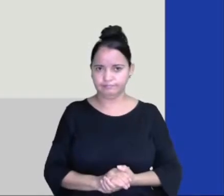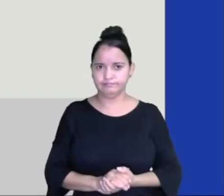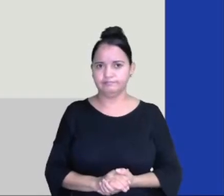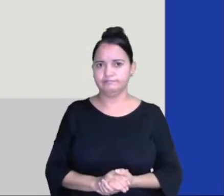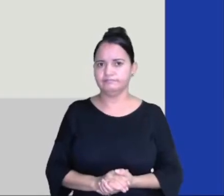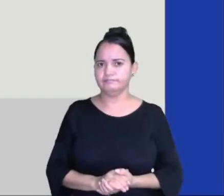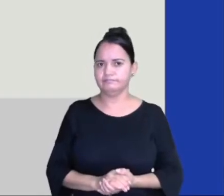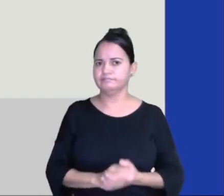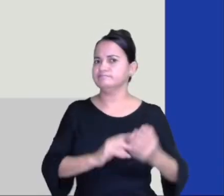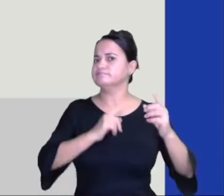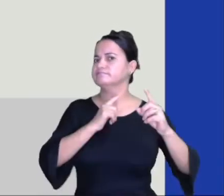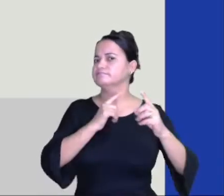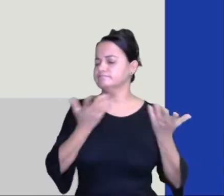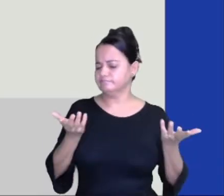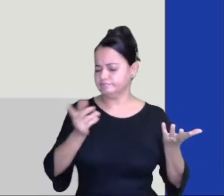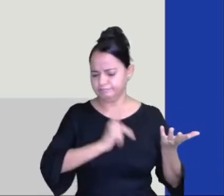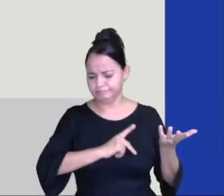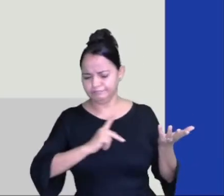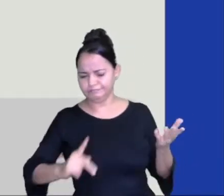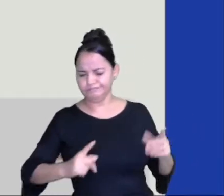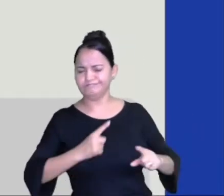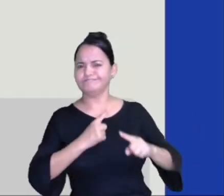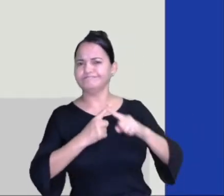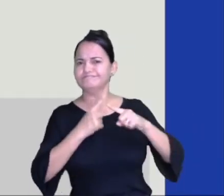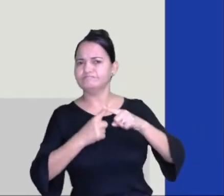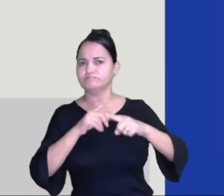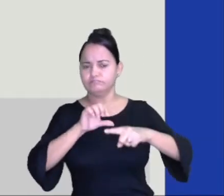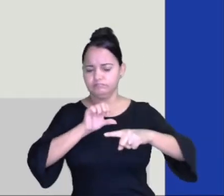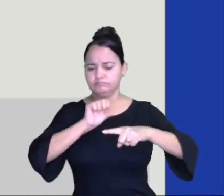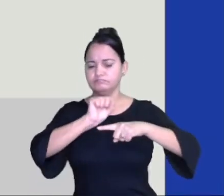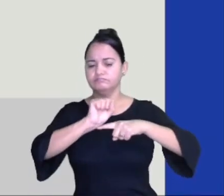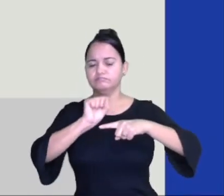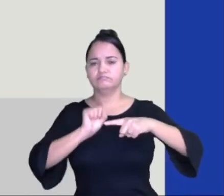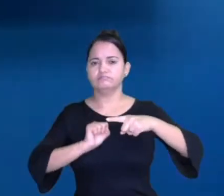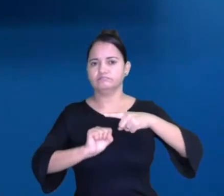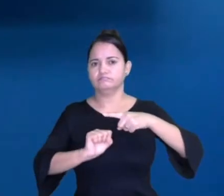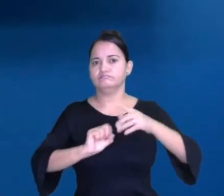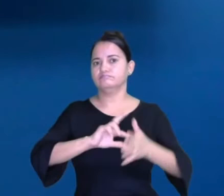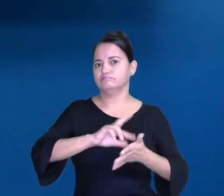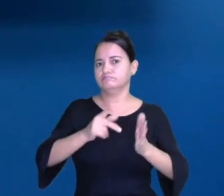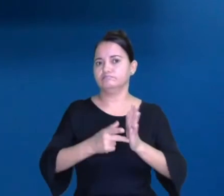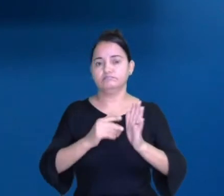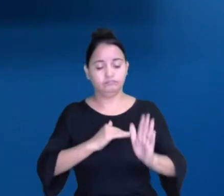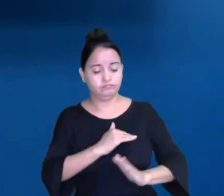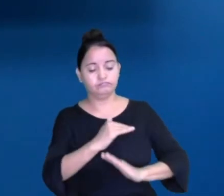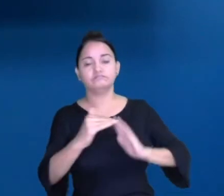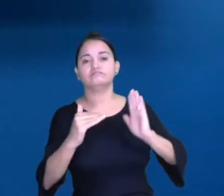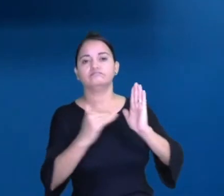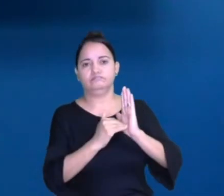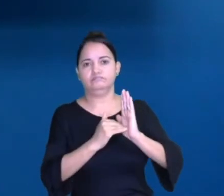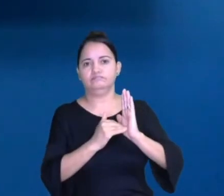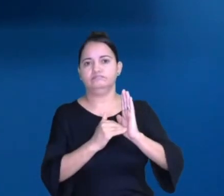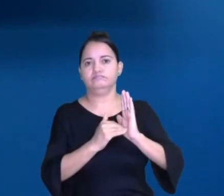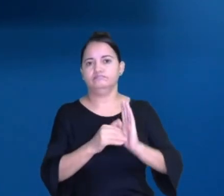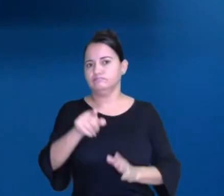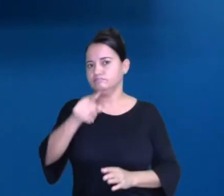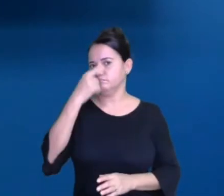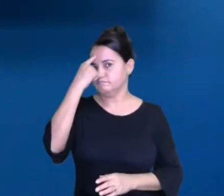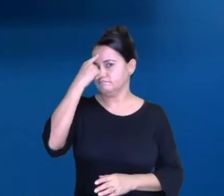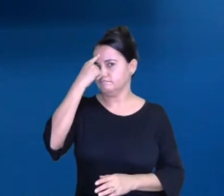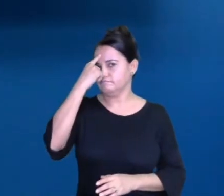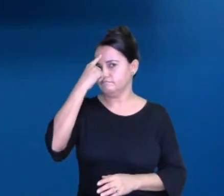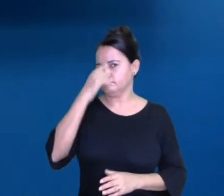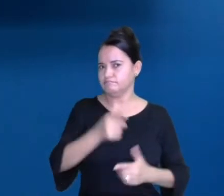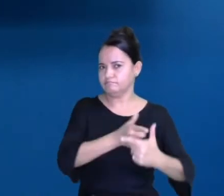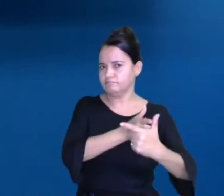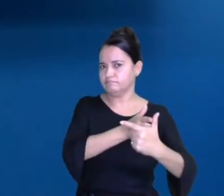por que esse 8/8? Faz a relação com o meu inteiro. Pensa lá em 8 dividido por 8. Não